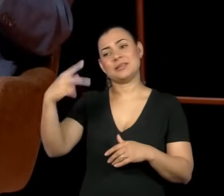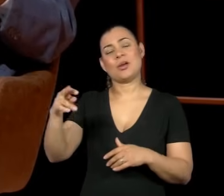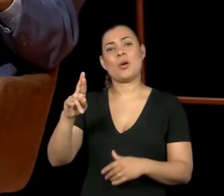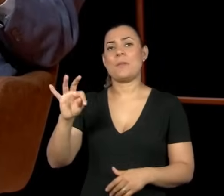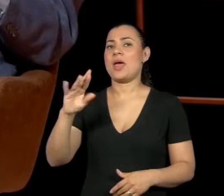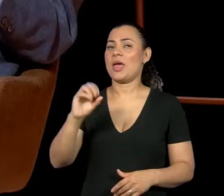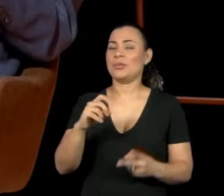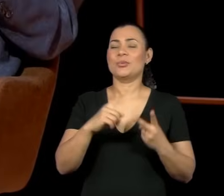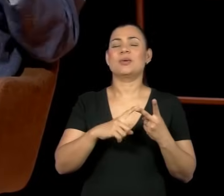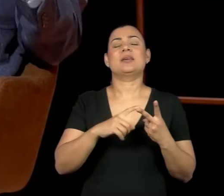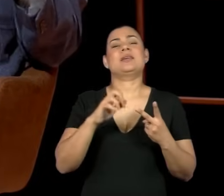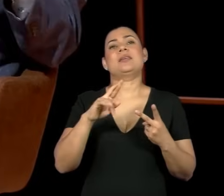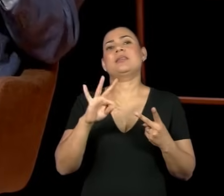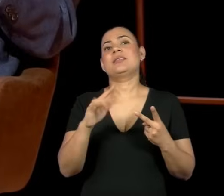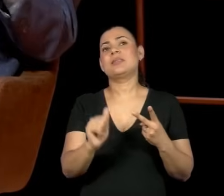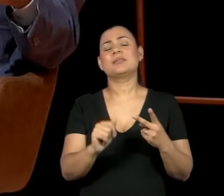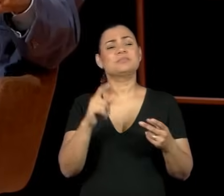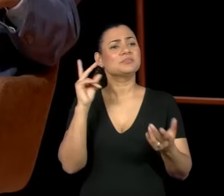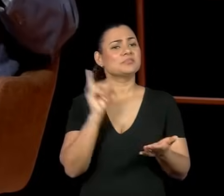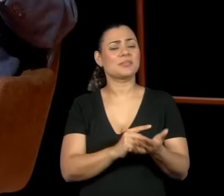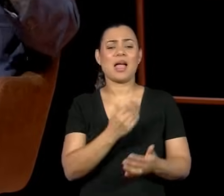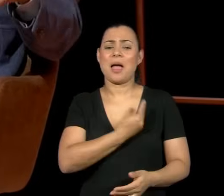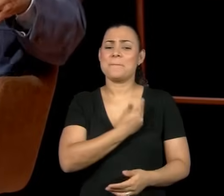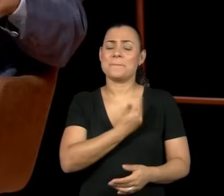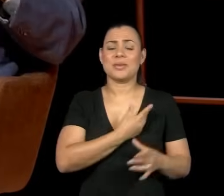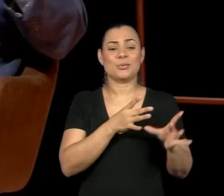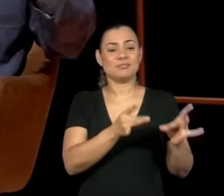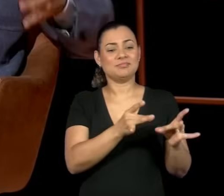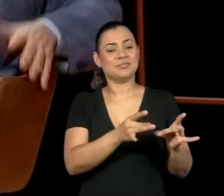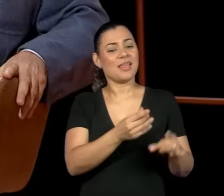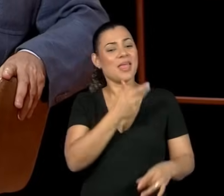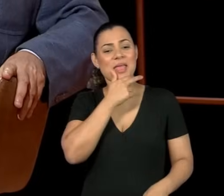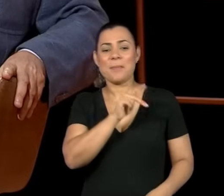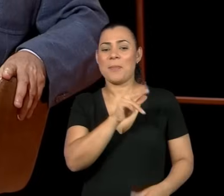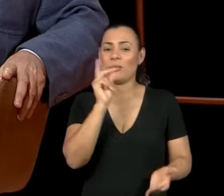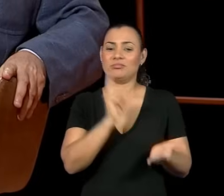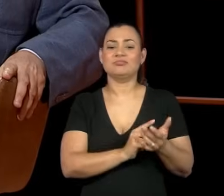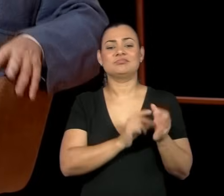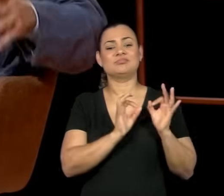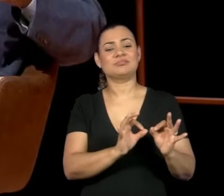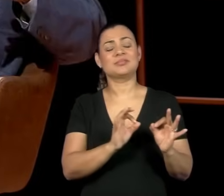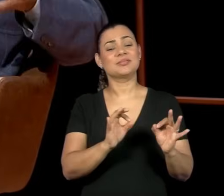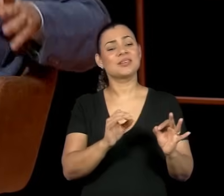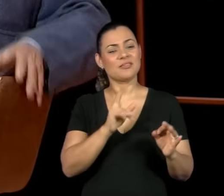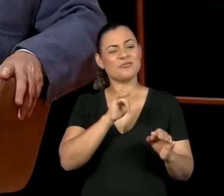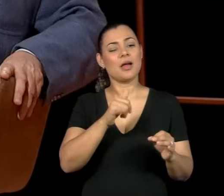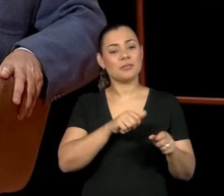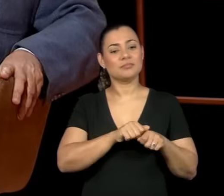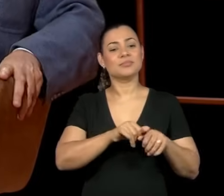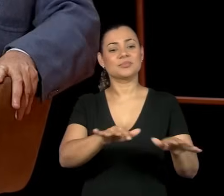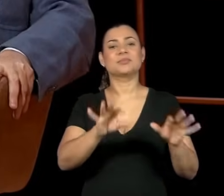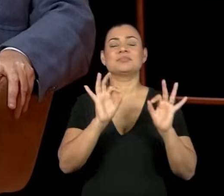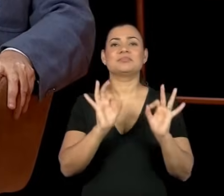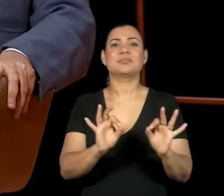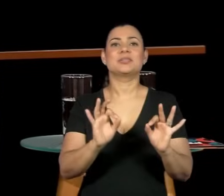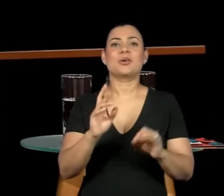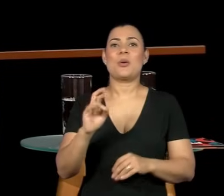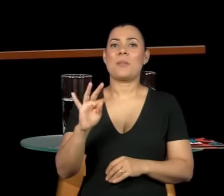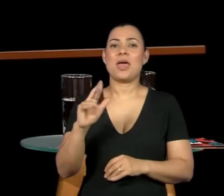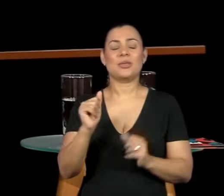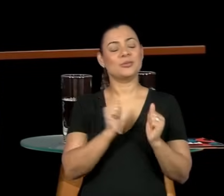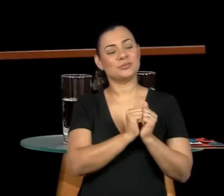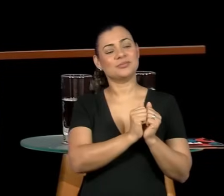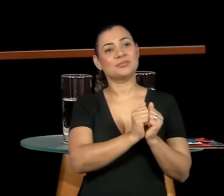a Rita. Incrivelmente, somos amigos, somos irmãos, e realmente ainda vamos fazer muita coisa boa, né, Roberto?